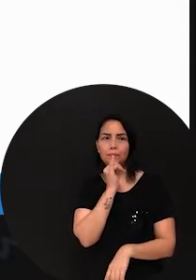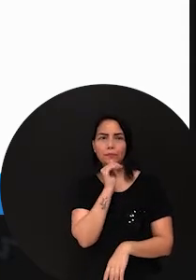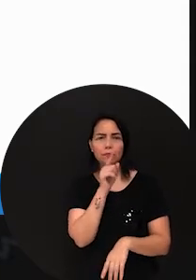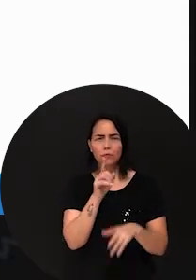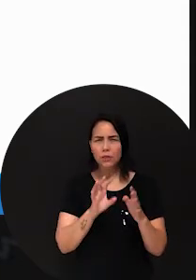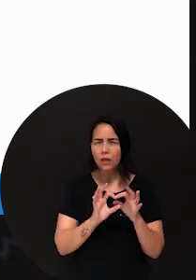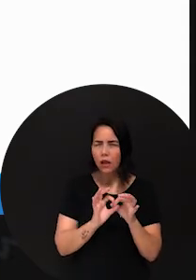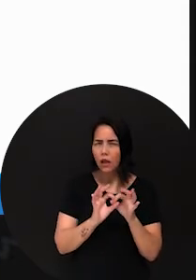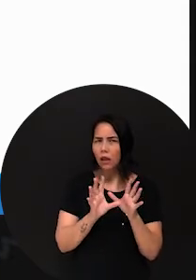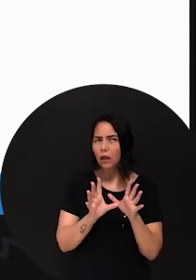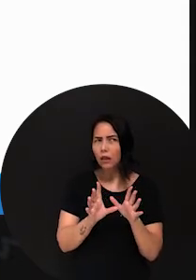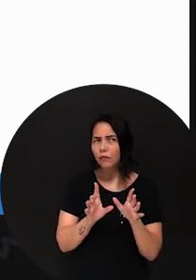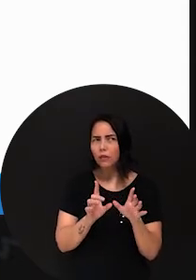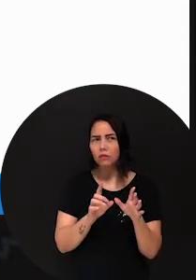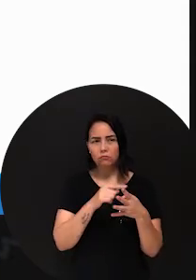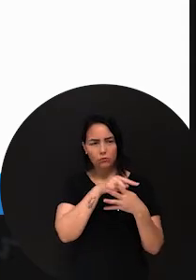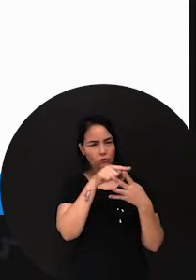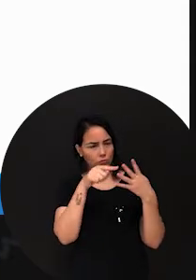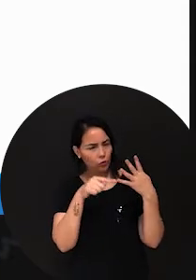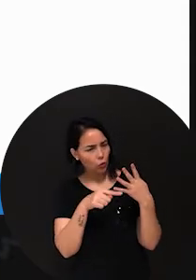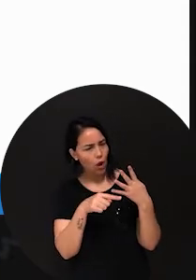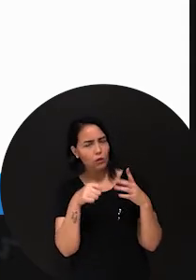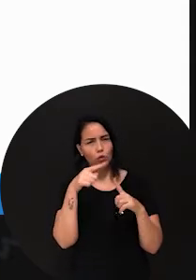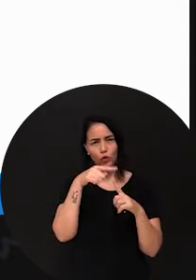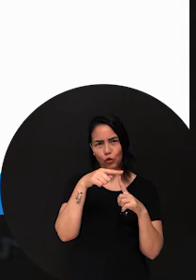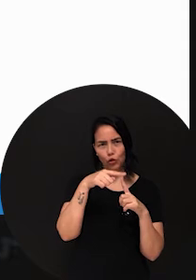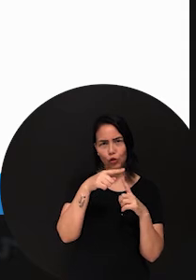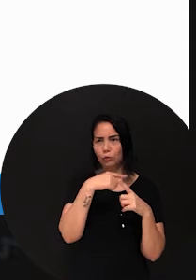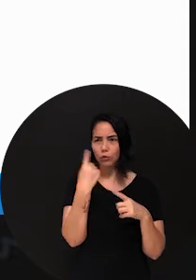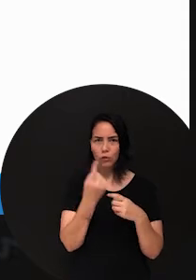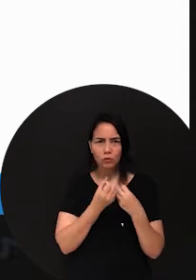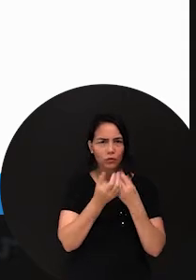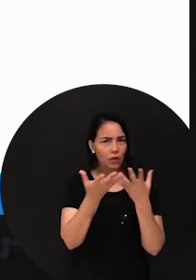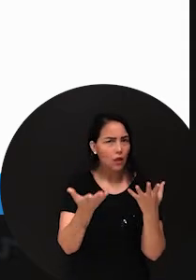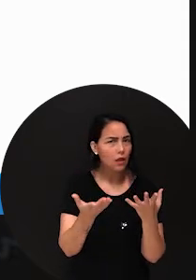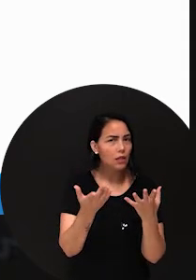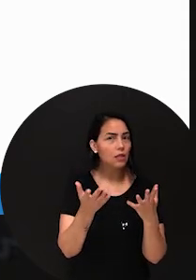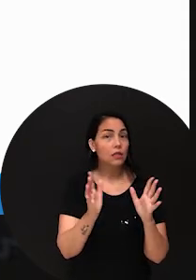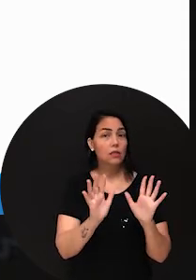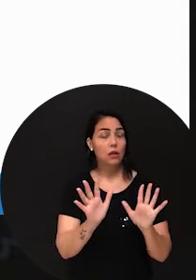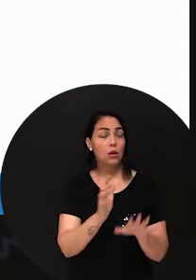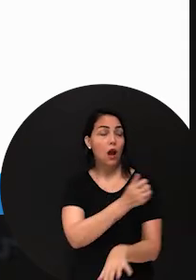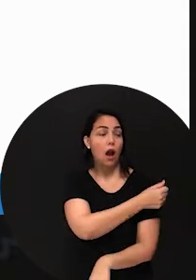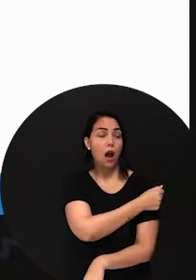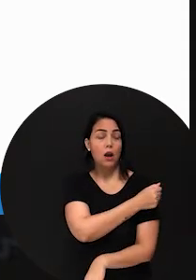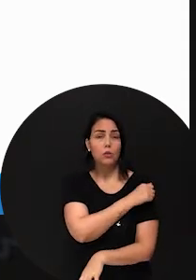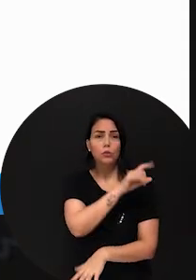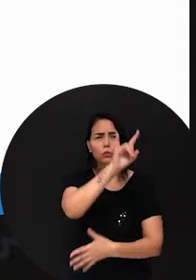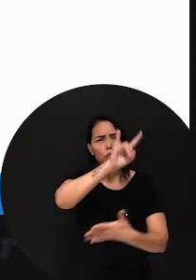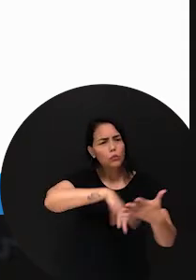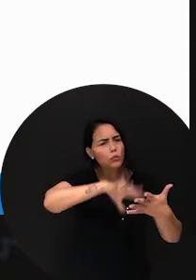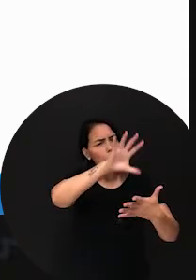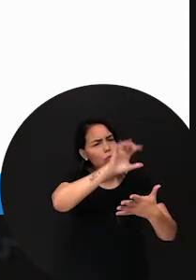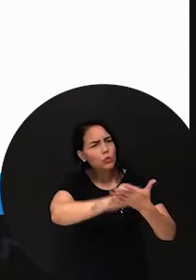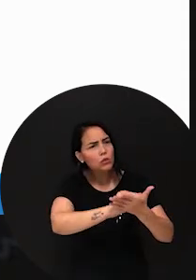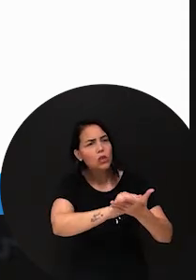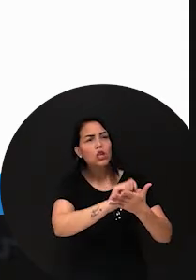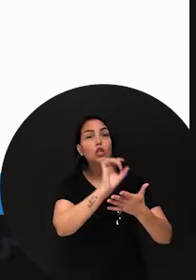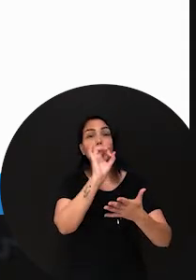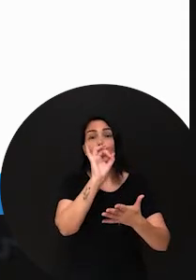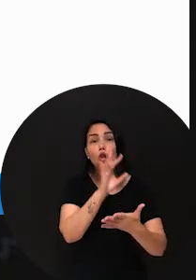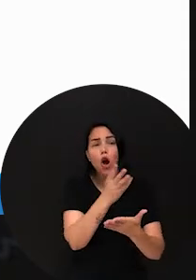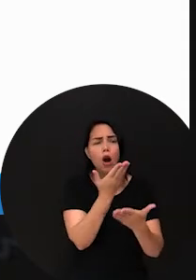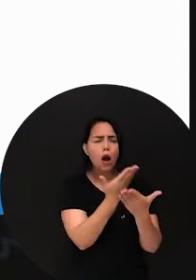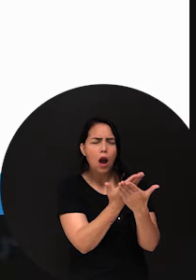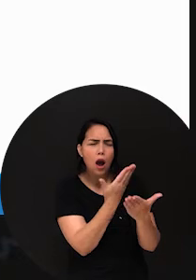as 4 modalidades que a gente oferece, né? Então, o aluno que se inscreve, ele não vai fazer aula apenas do instrumento